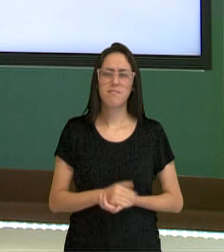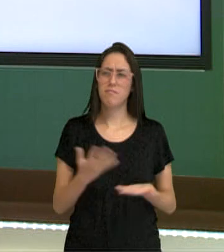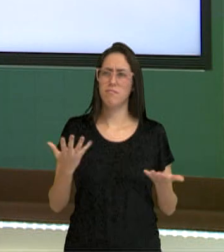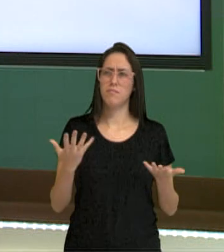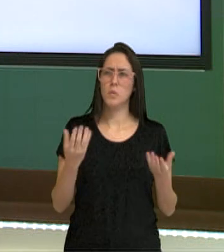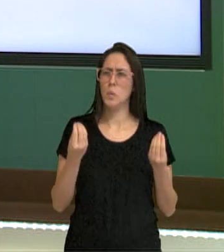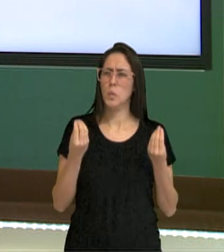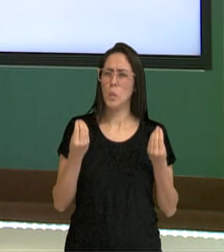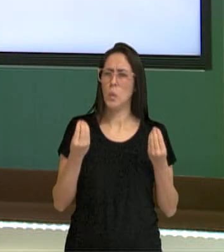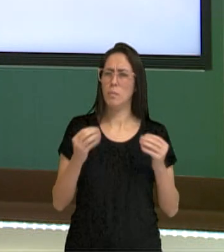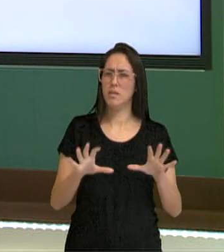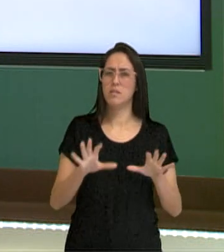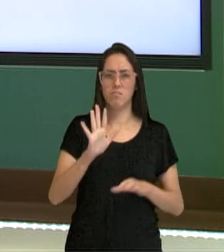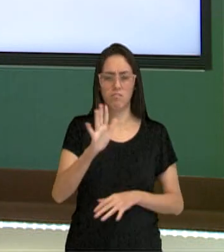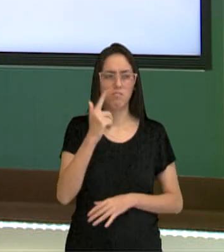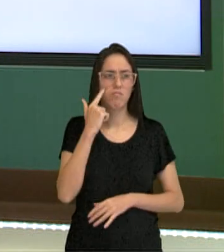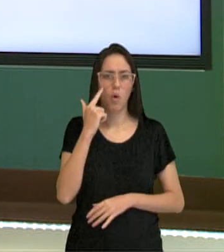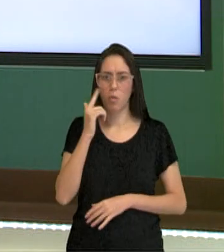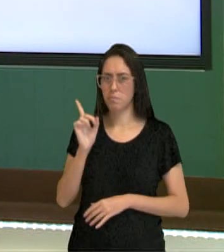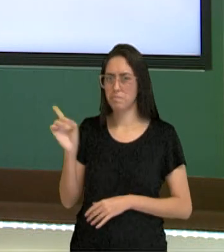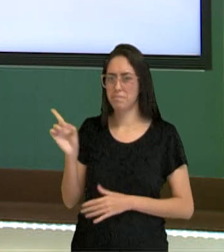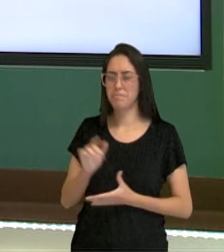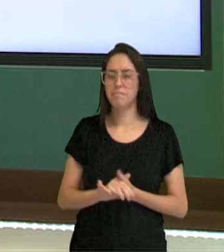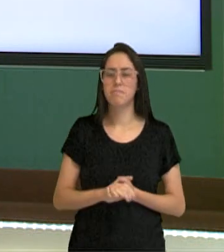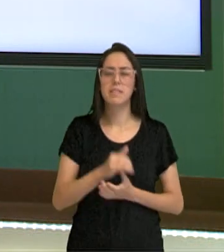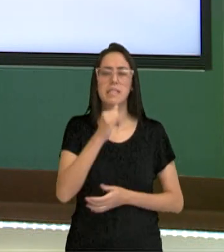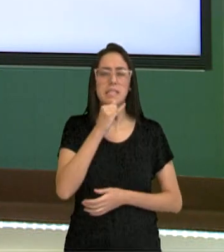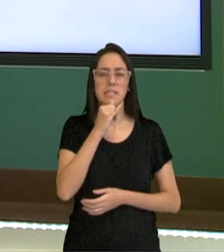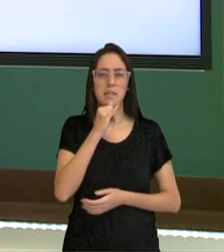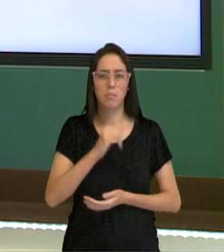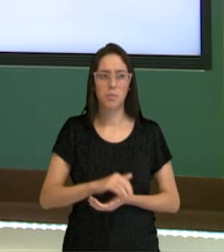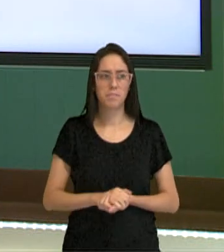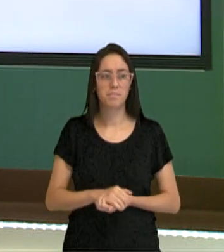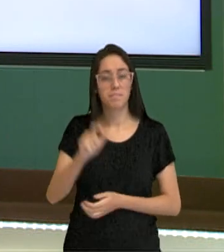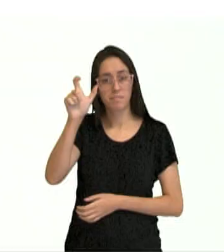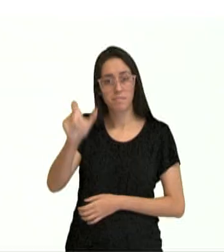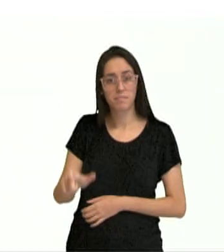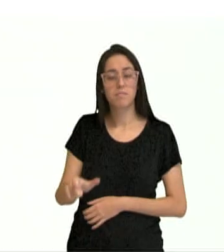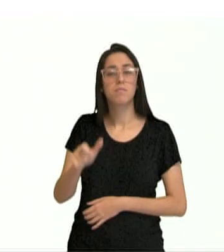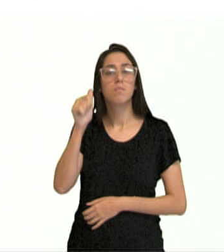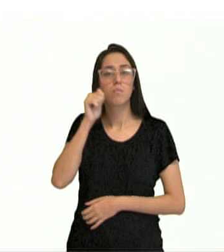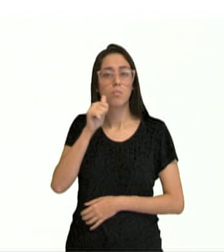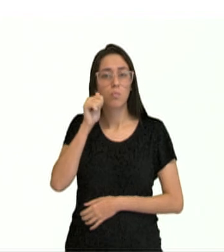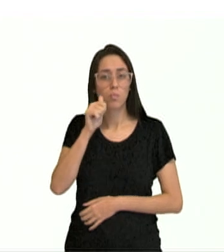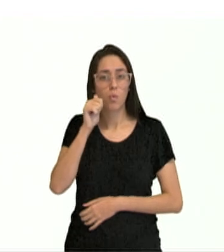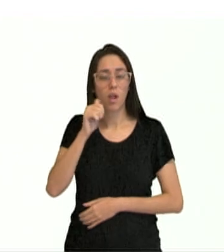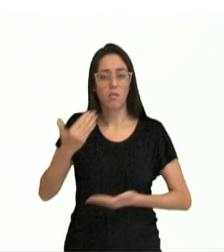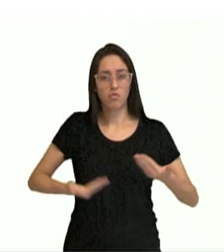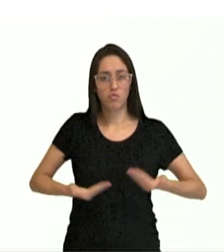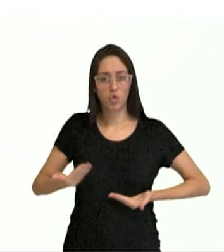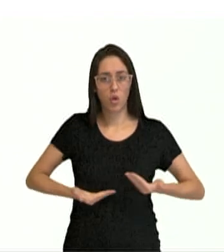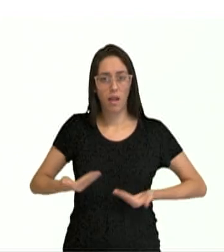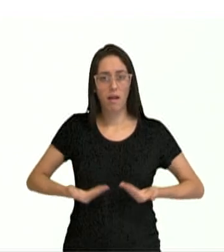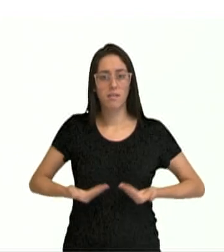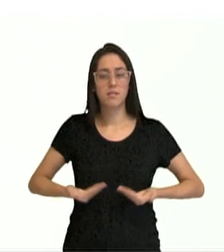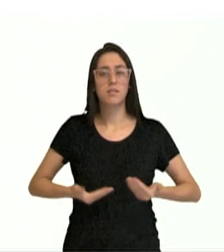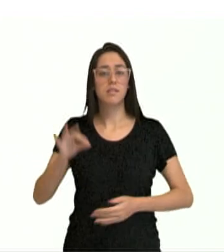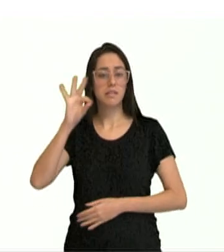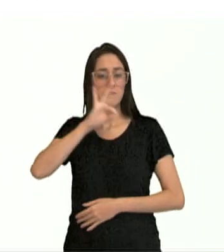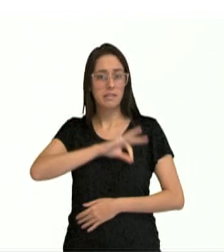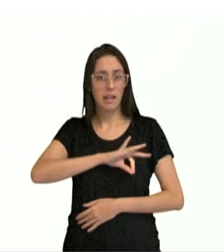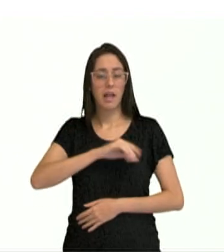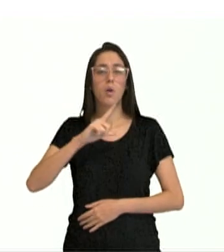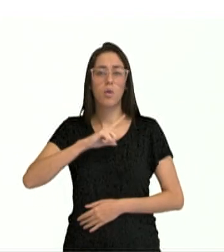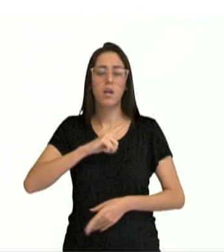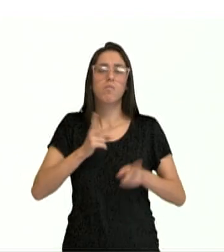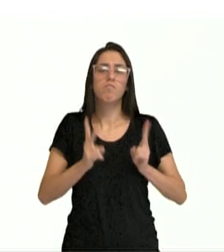assim? Alguns exemplos aqui, ó. O salário de uma funcionária, por exemplo, é composto por uma parte fixa